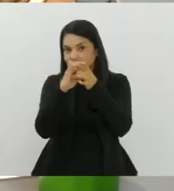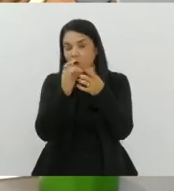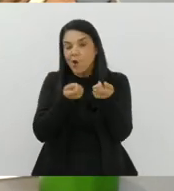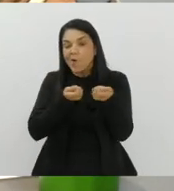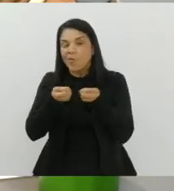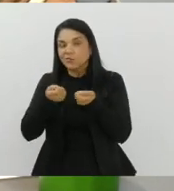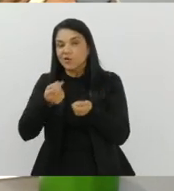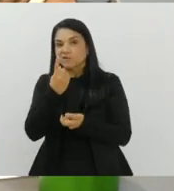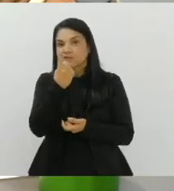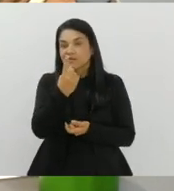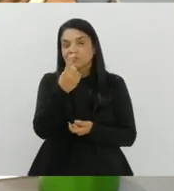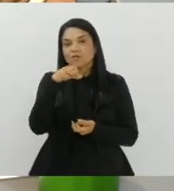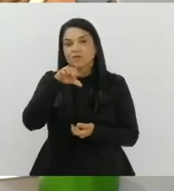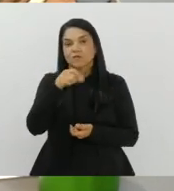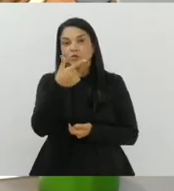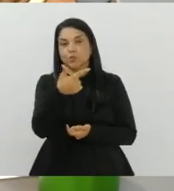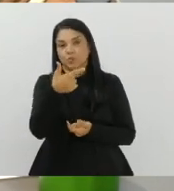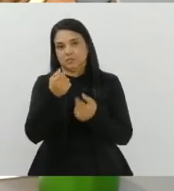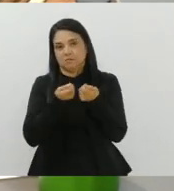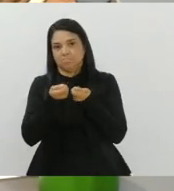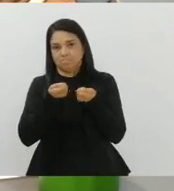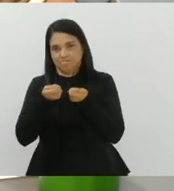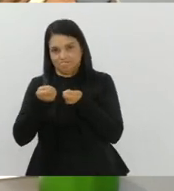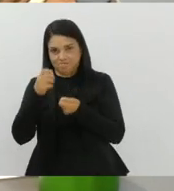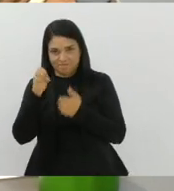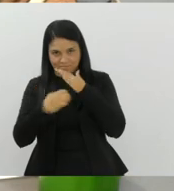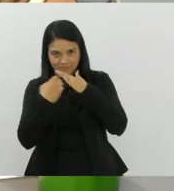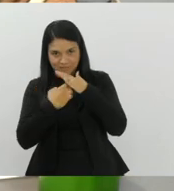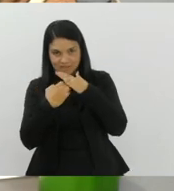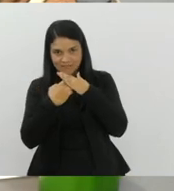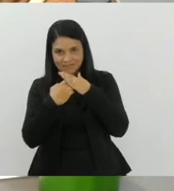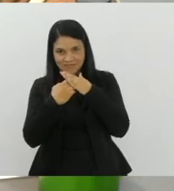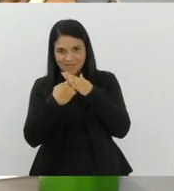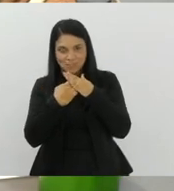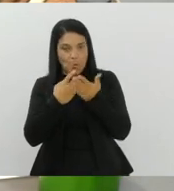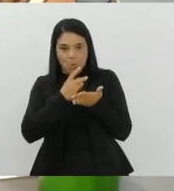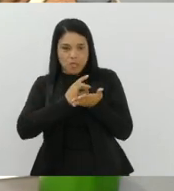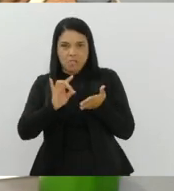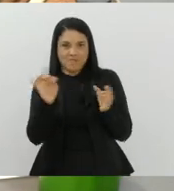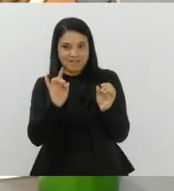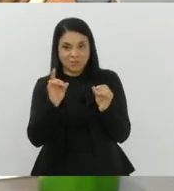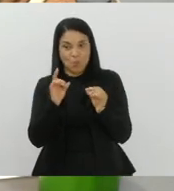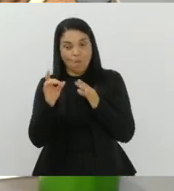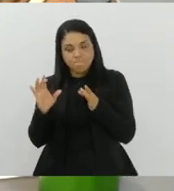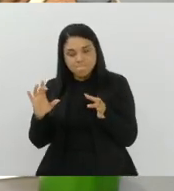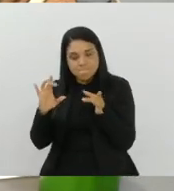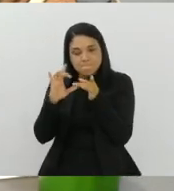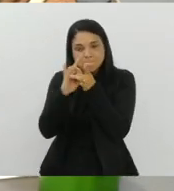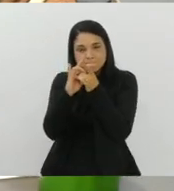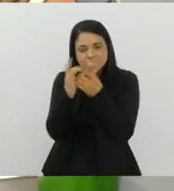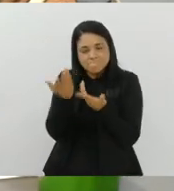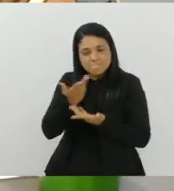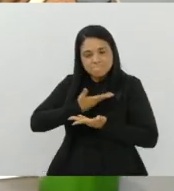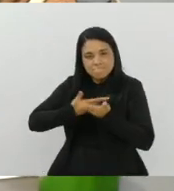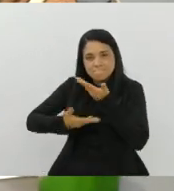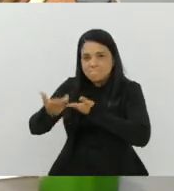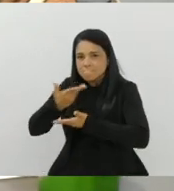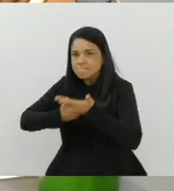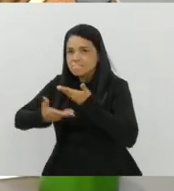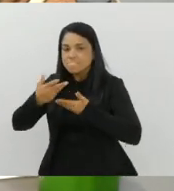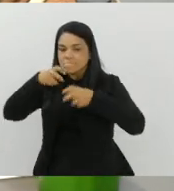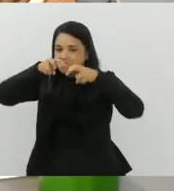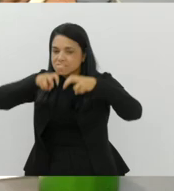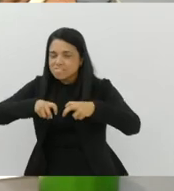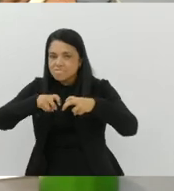192 empresas. Na verdade, elas não são inimigas, elas são amigas e sentam para controlar preço e determinar valores. Há